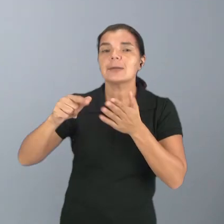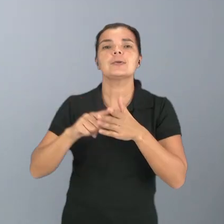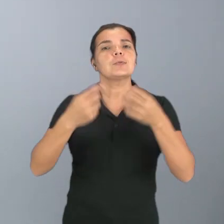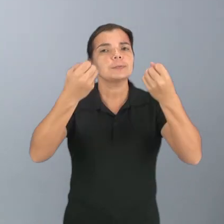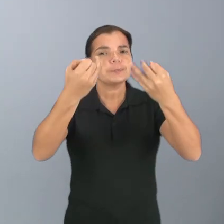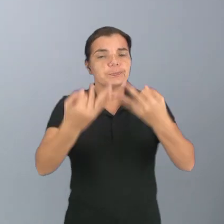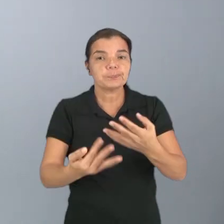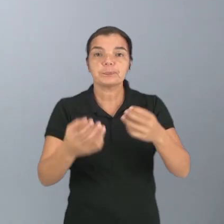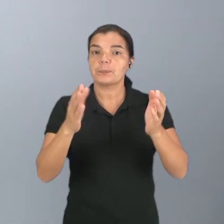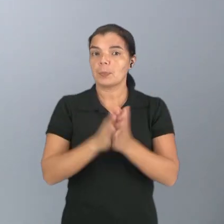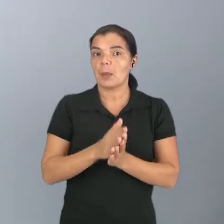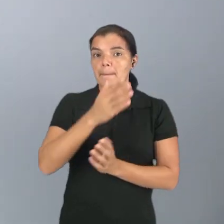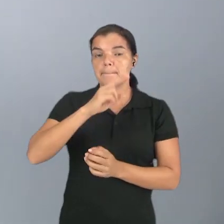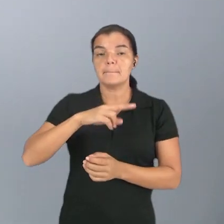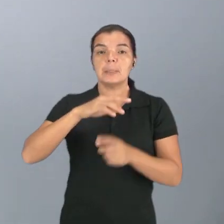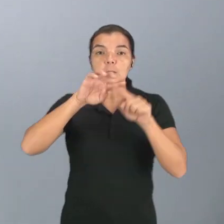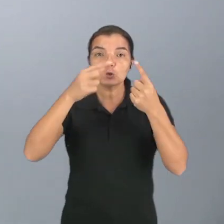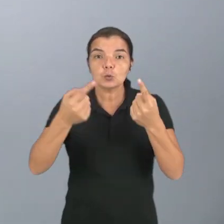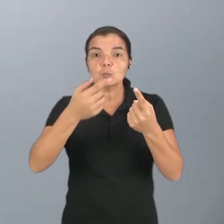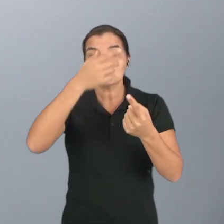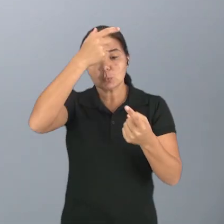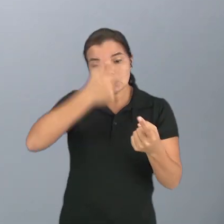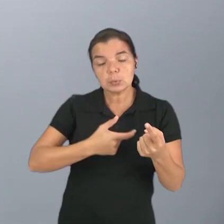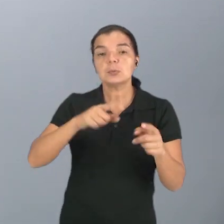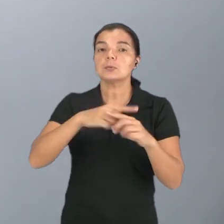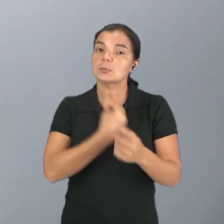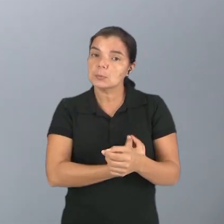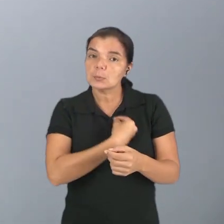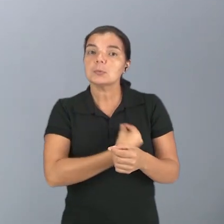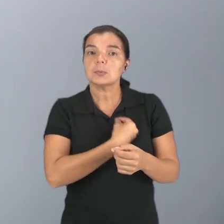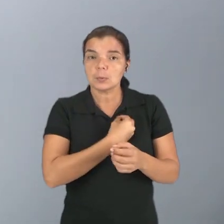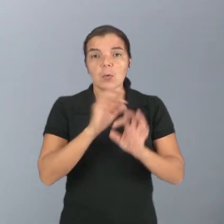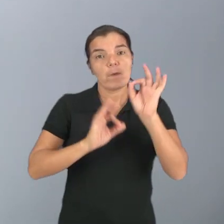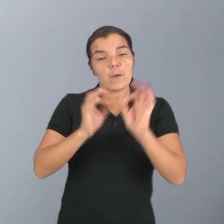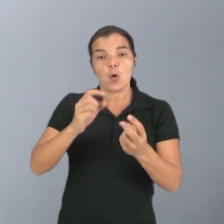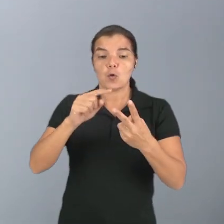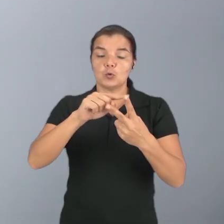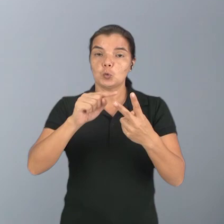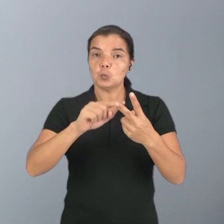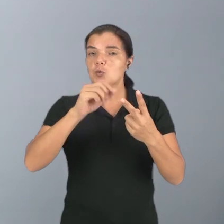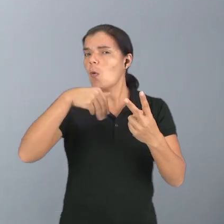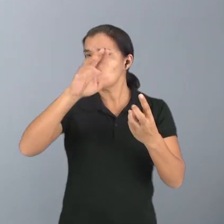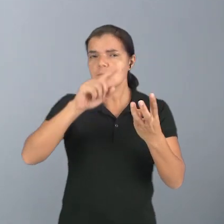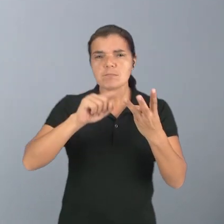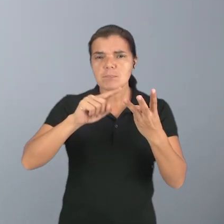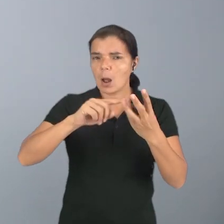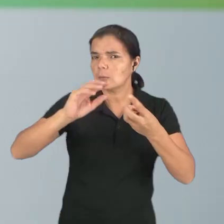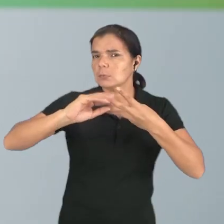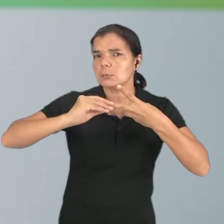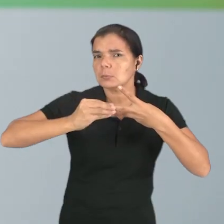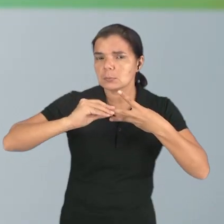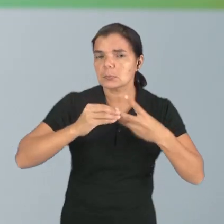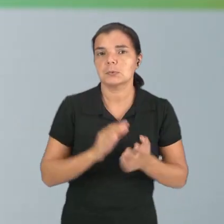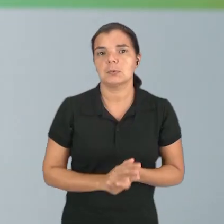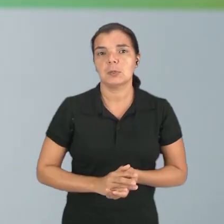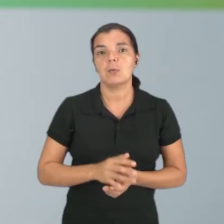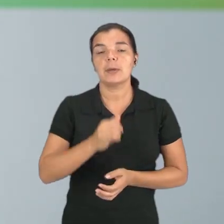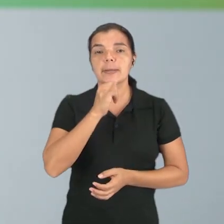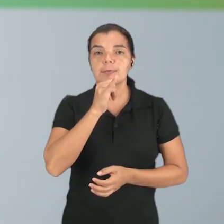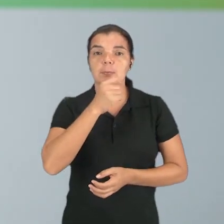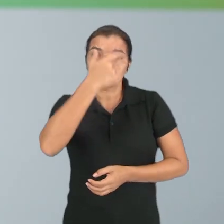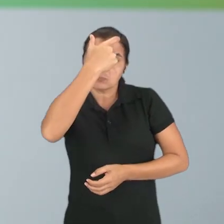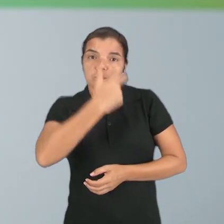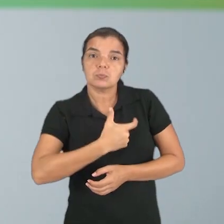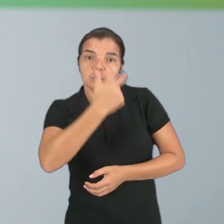eu falo de um ser vivo pluricelular, eu estou falando de um ser vivo formado por duas ou mais células. Então, nos seres humanos,